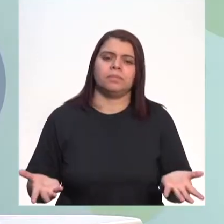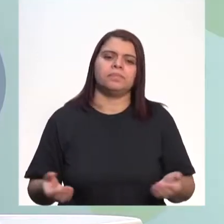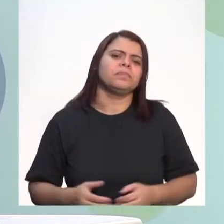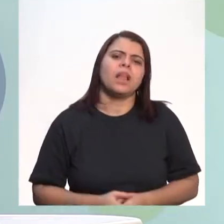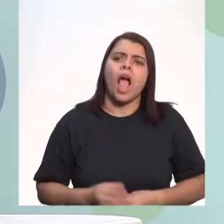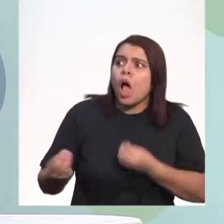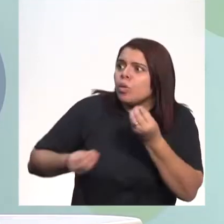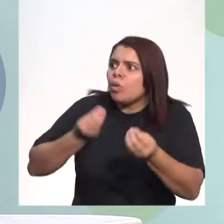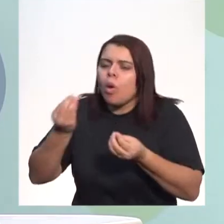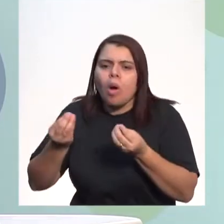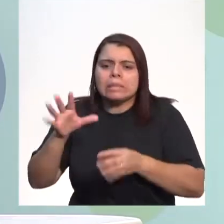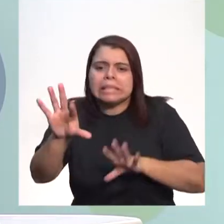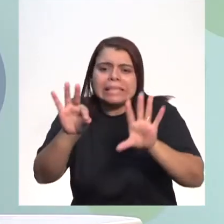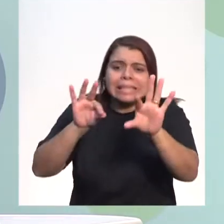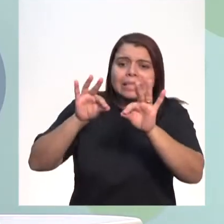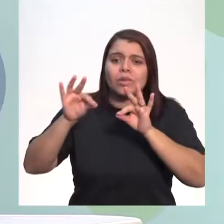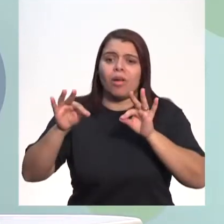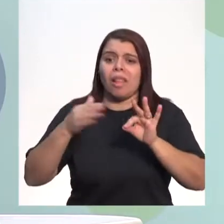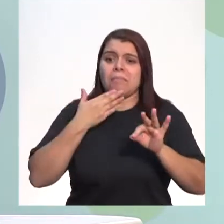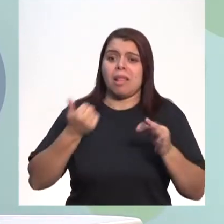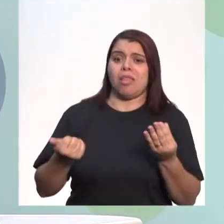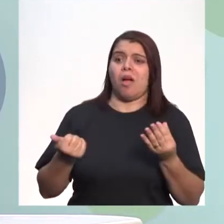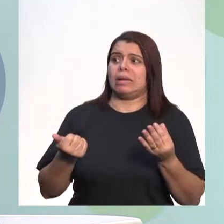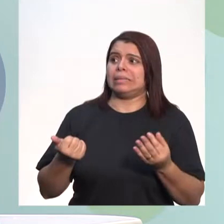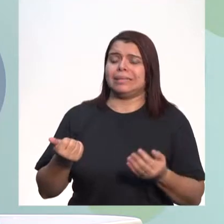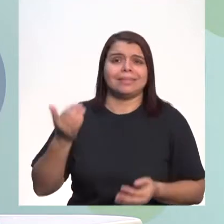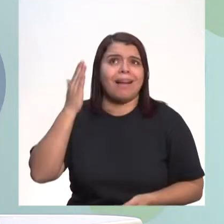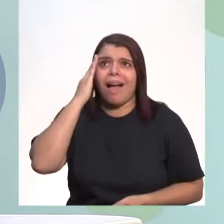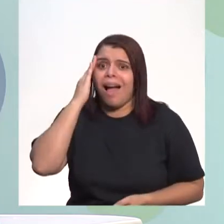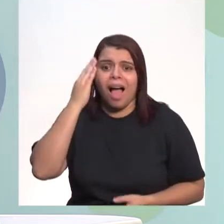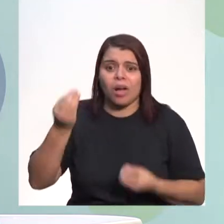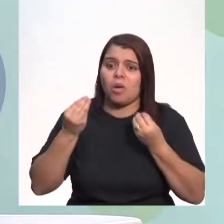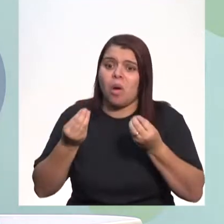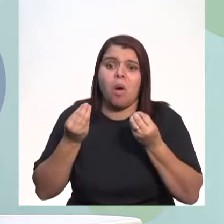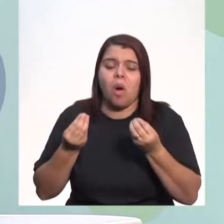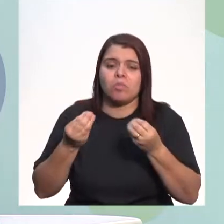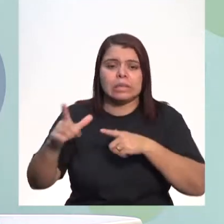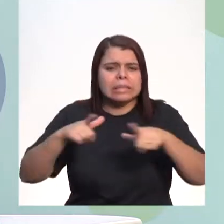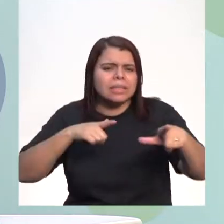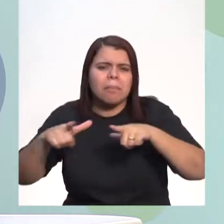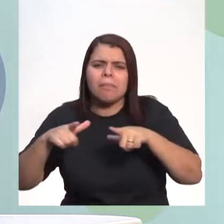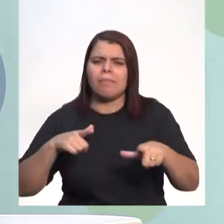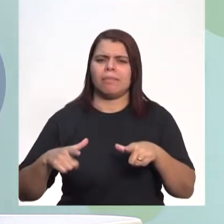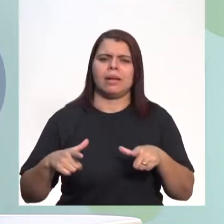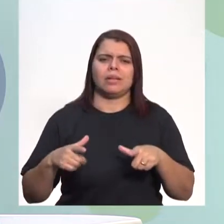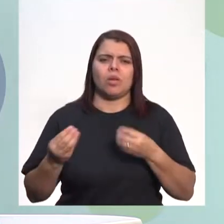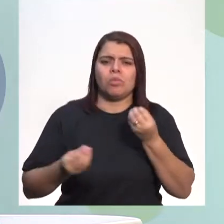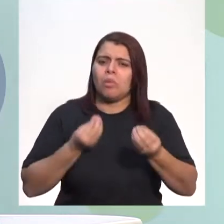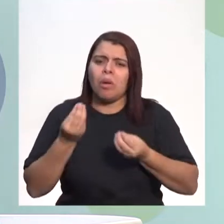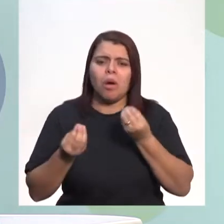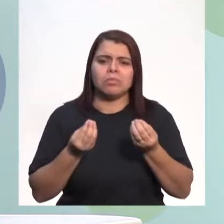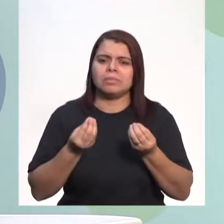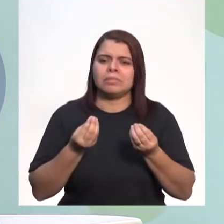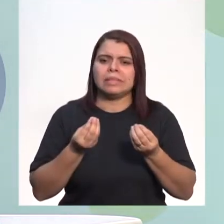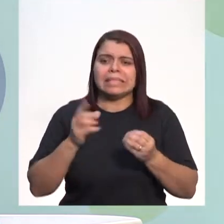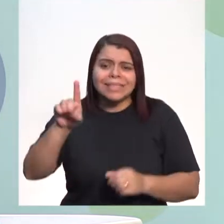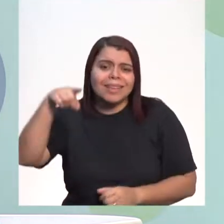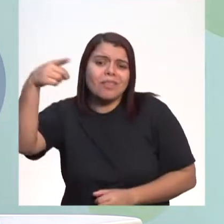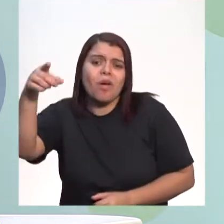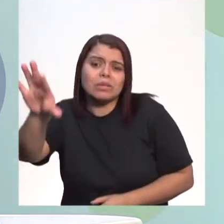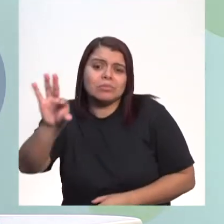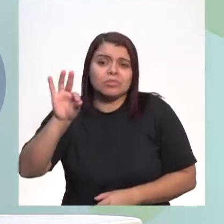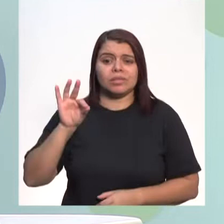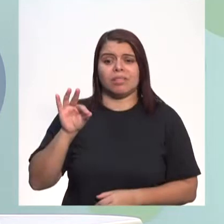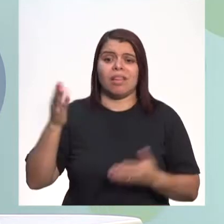você seleciona um grupo delas, né? E como que você trabalha aquelas outras que não foram selecionadas, mas que,